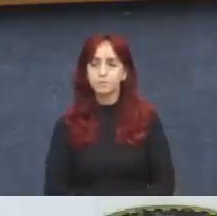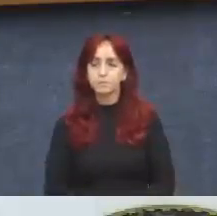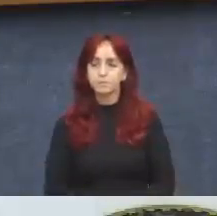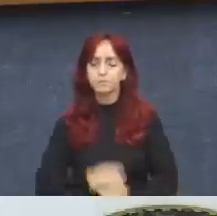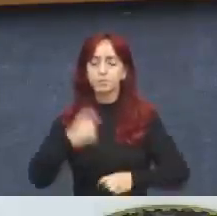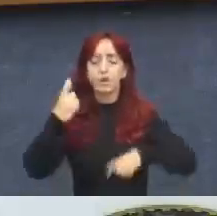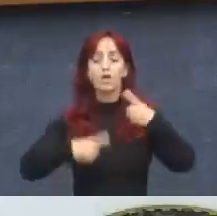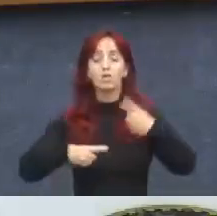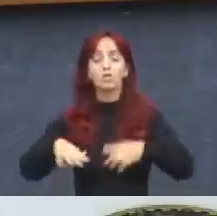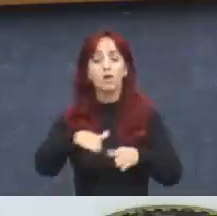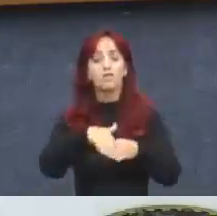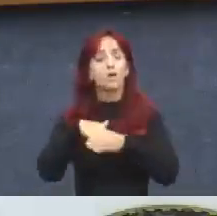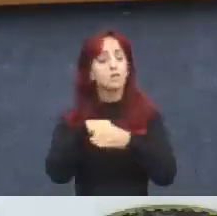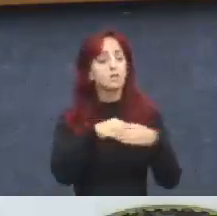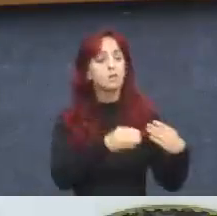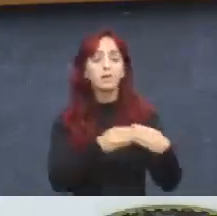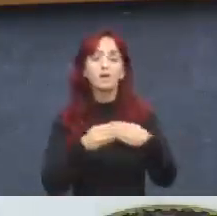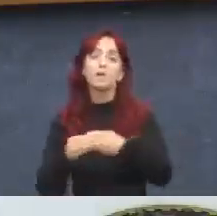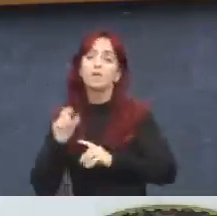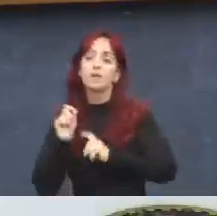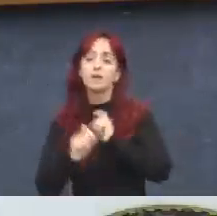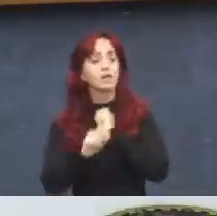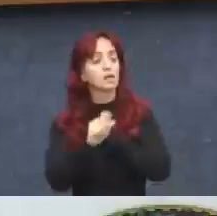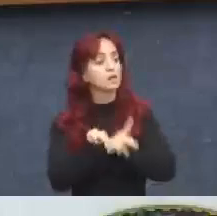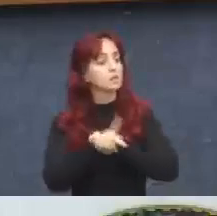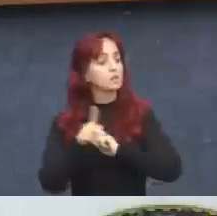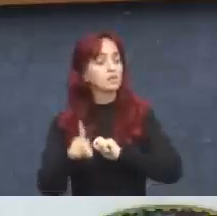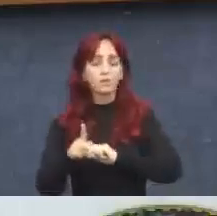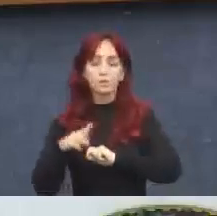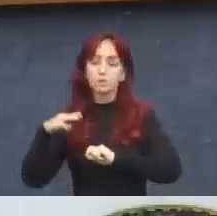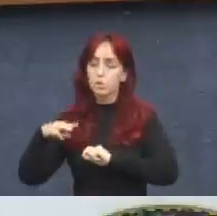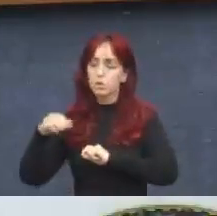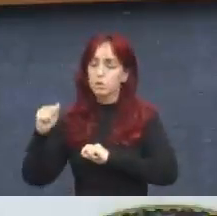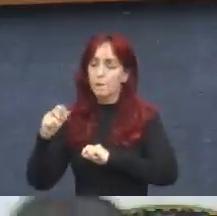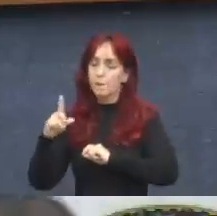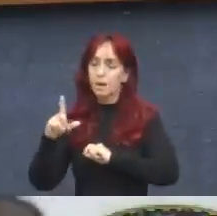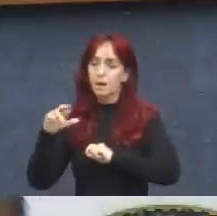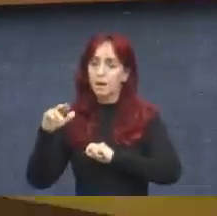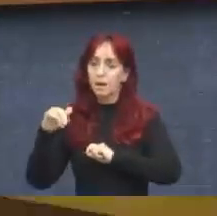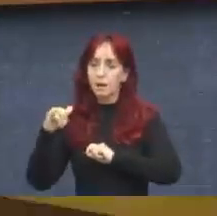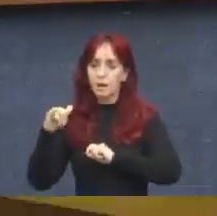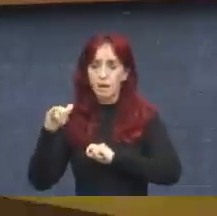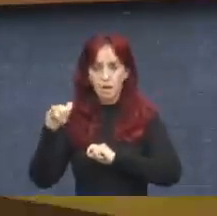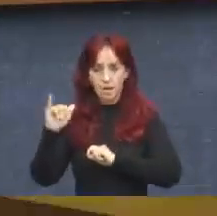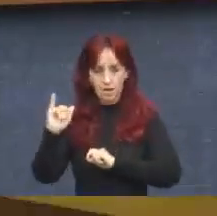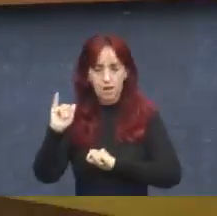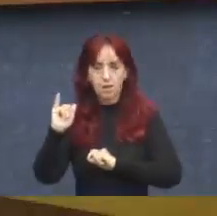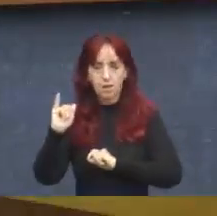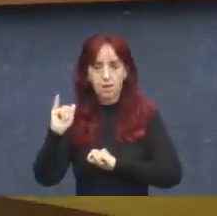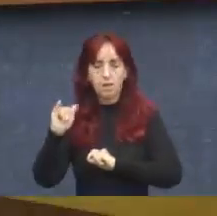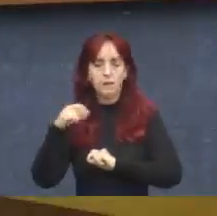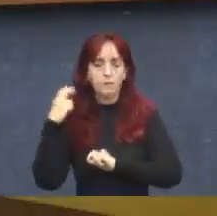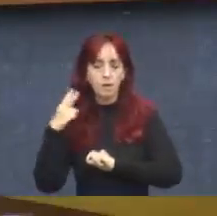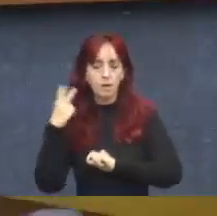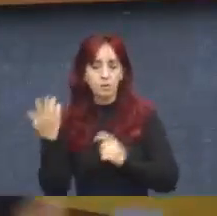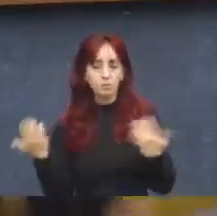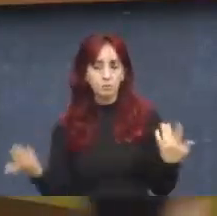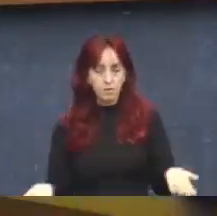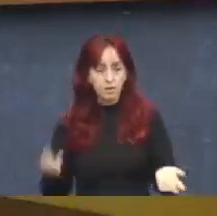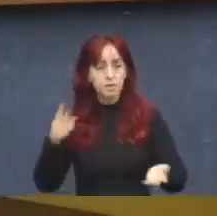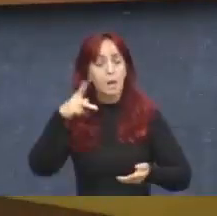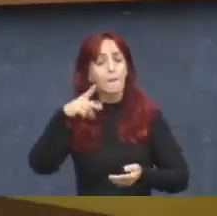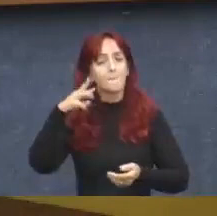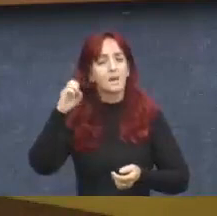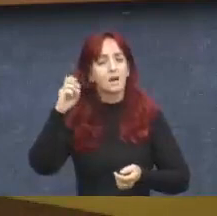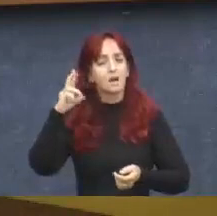Em discussão e votação, para encaminhar a votação, minha querida vereadora, professora Marli, progressistas. Pois é, Pedro, e